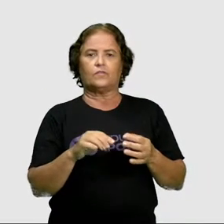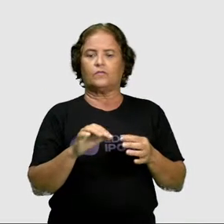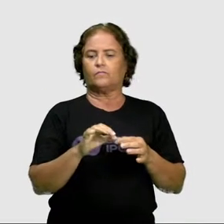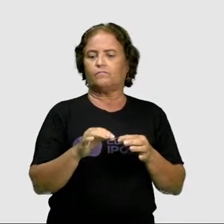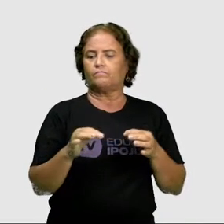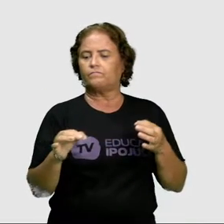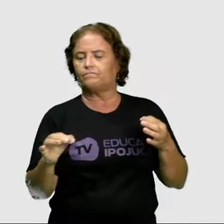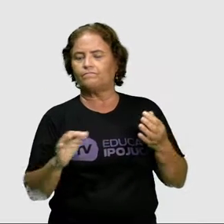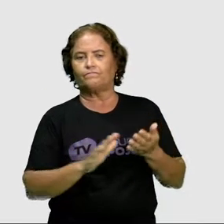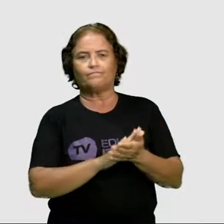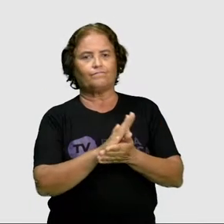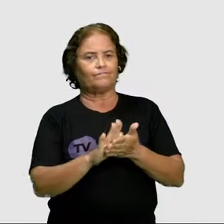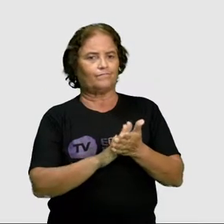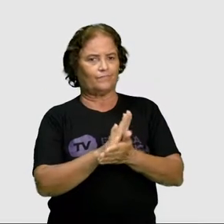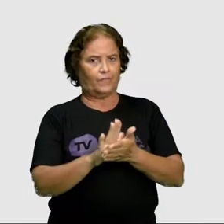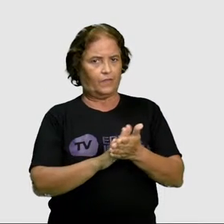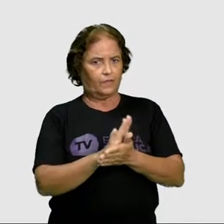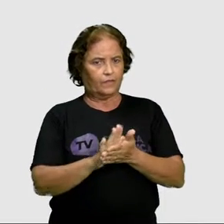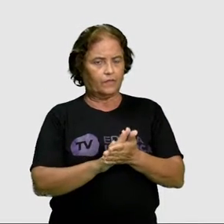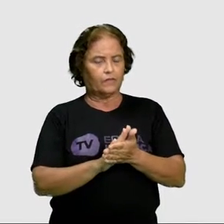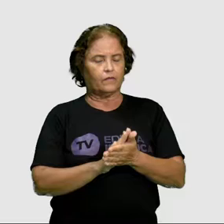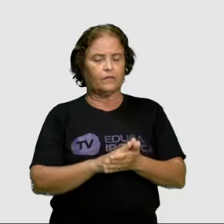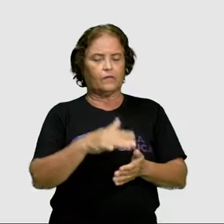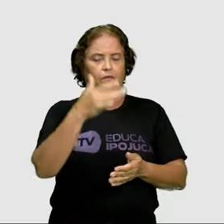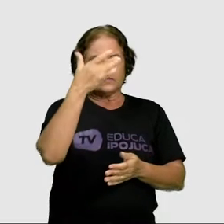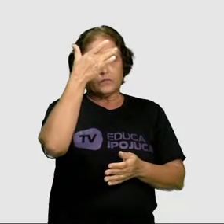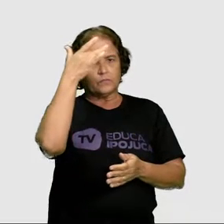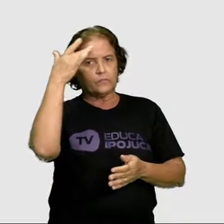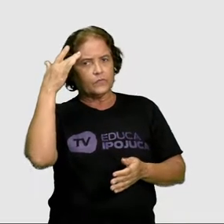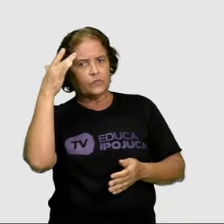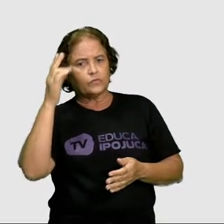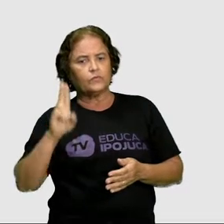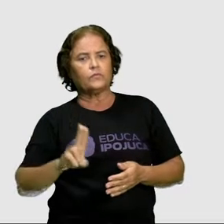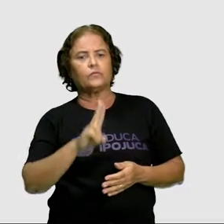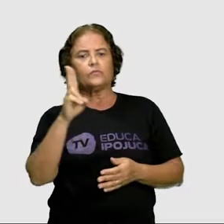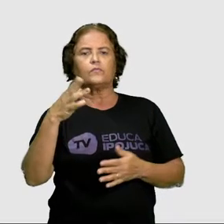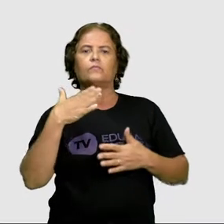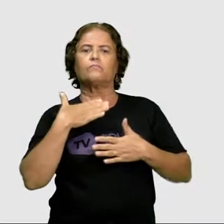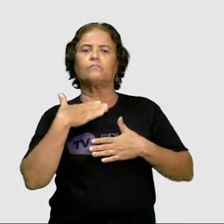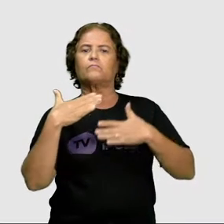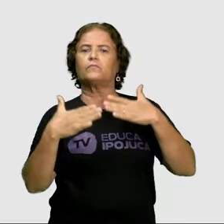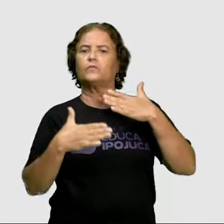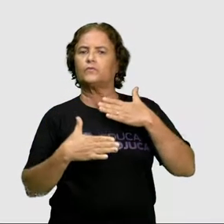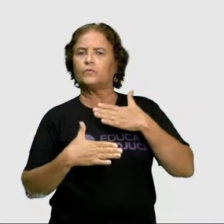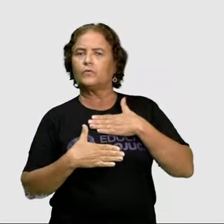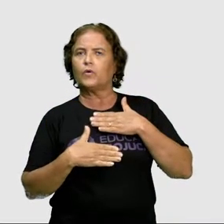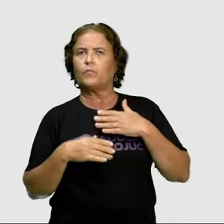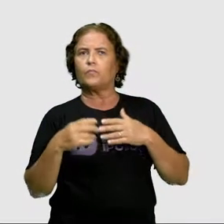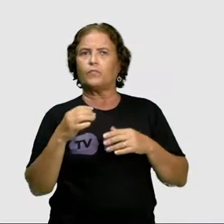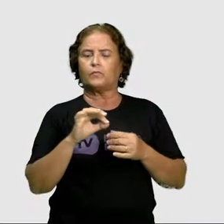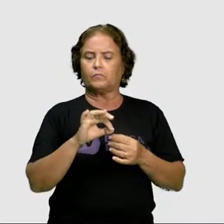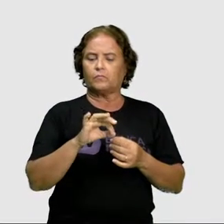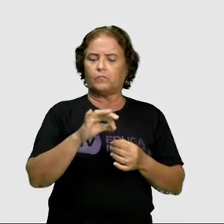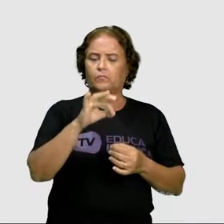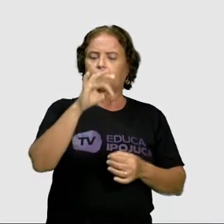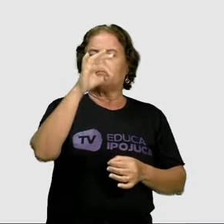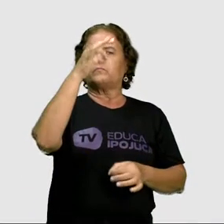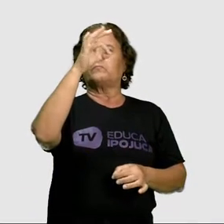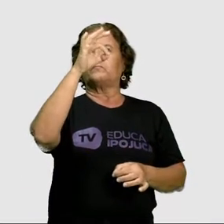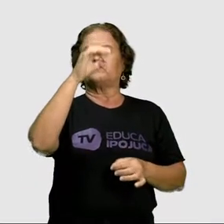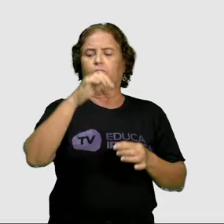usavam parte do seu corpo para medir a altura, o comprimento,